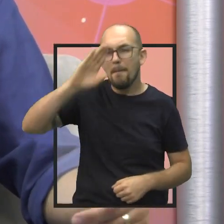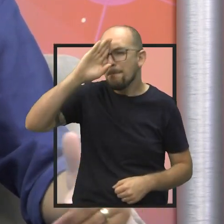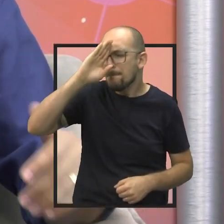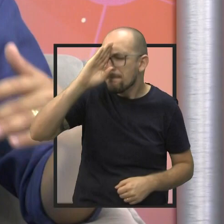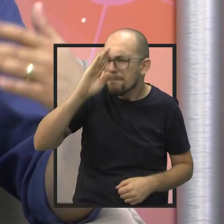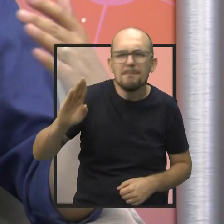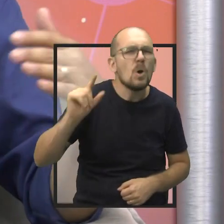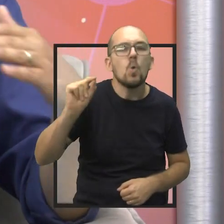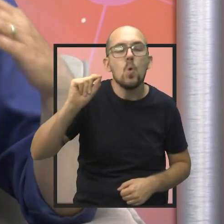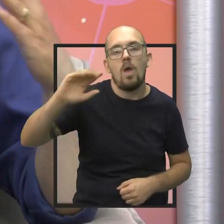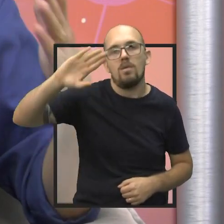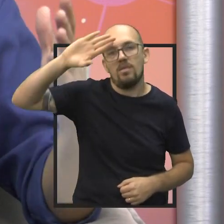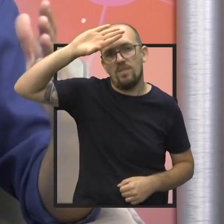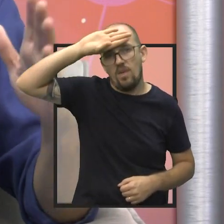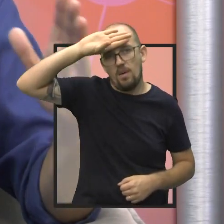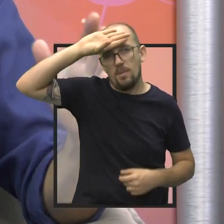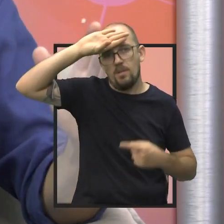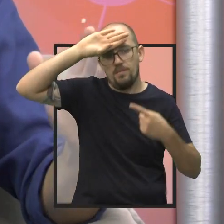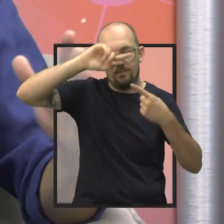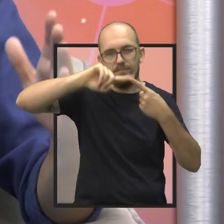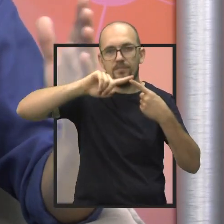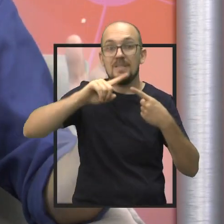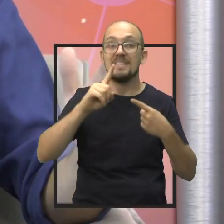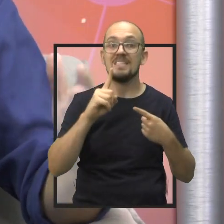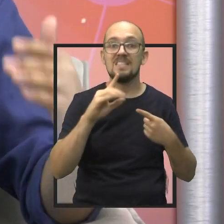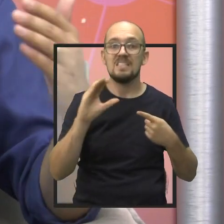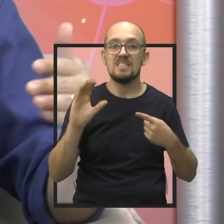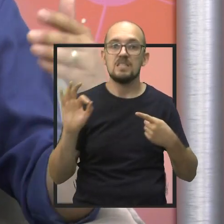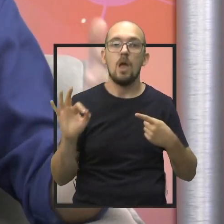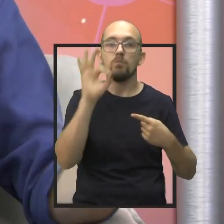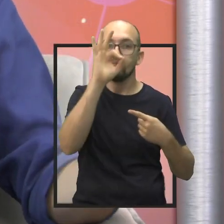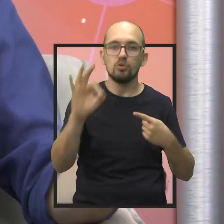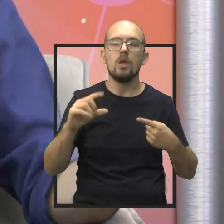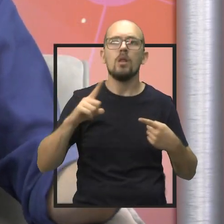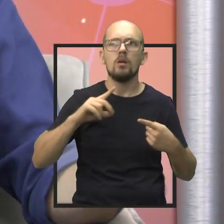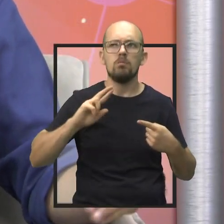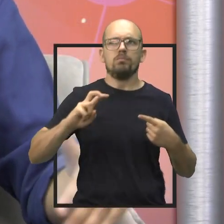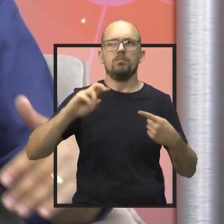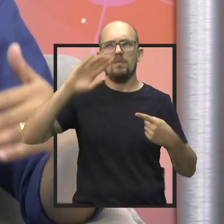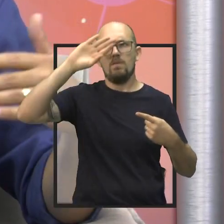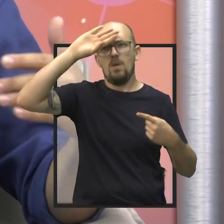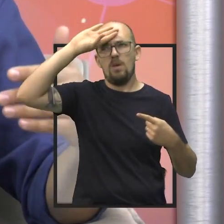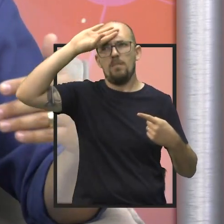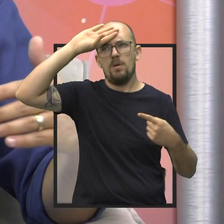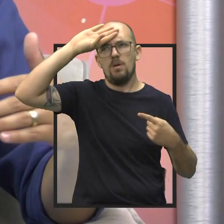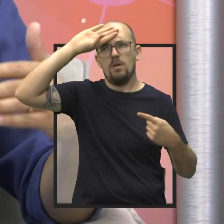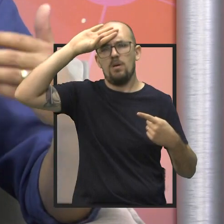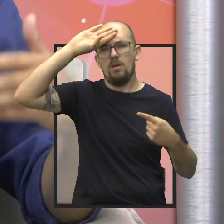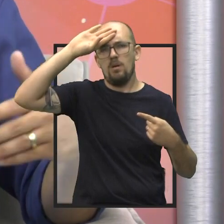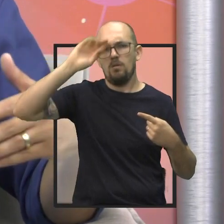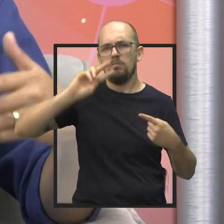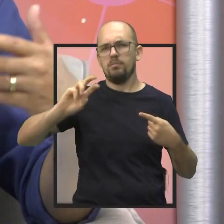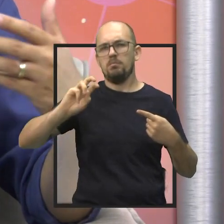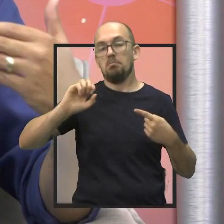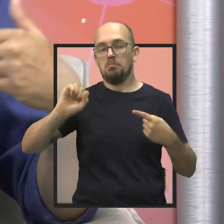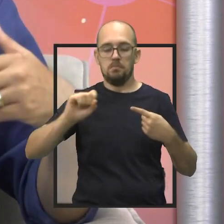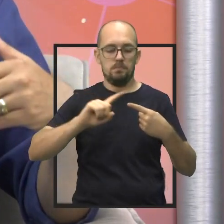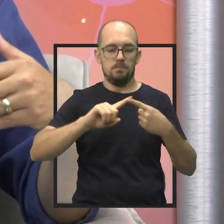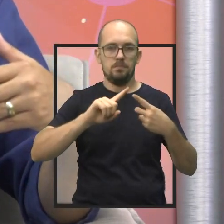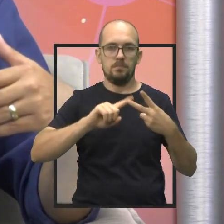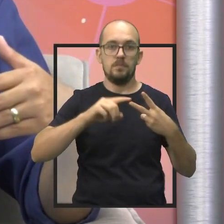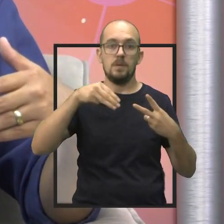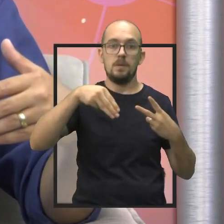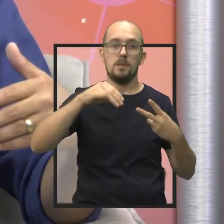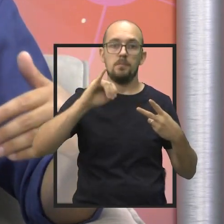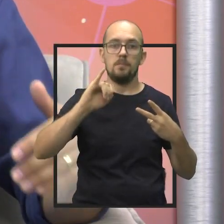febre. A incidência é quase que 100% dos pacientes dos casos sintomáticos. Depois, a mialgia foi o